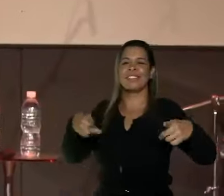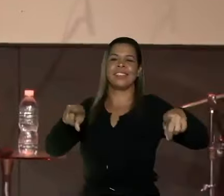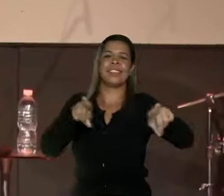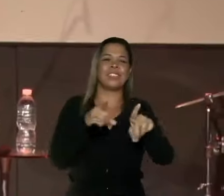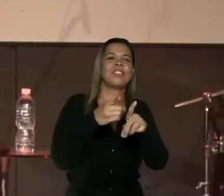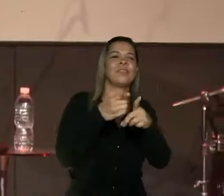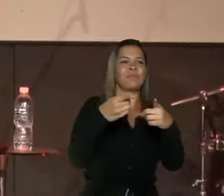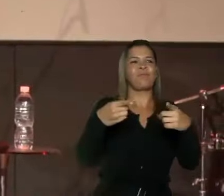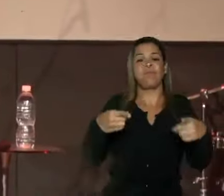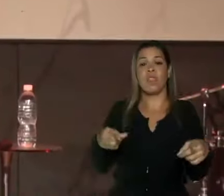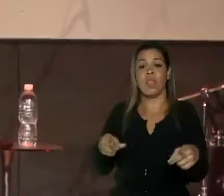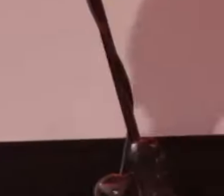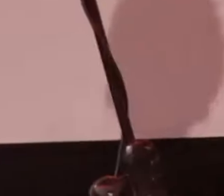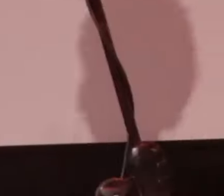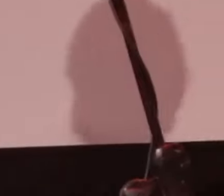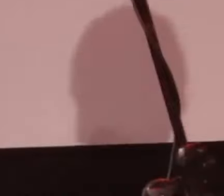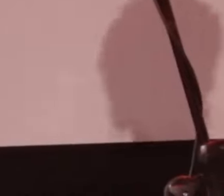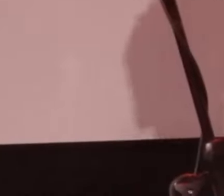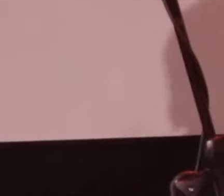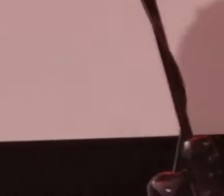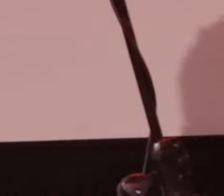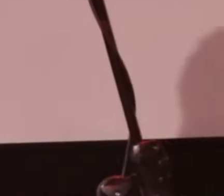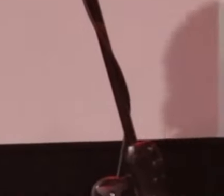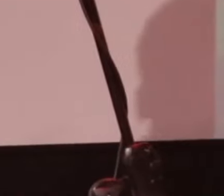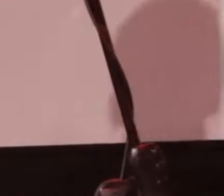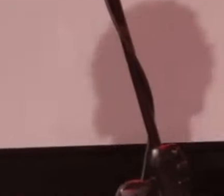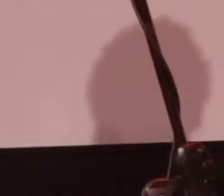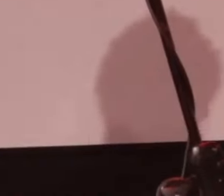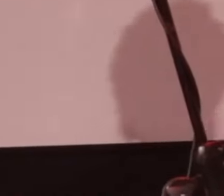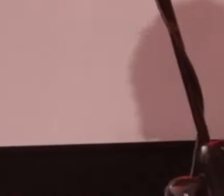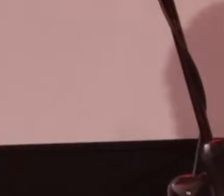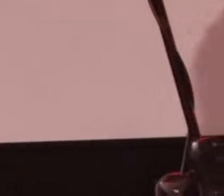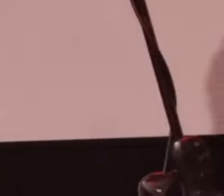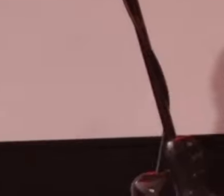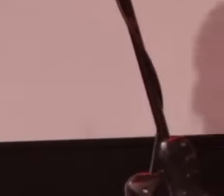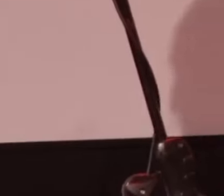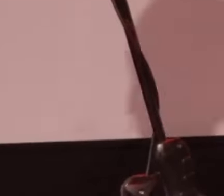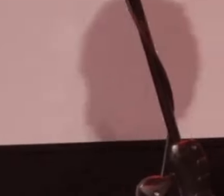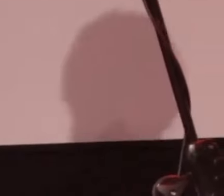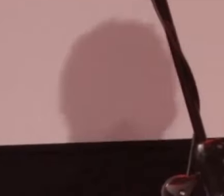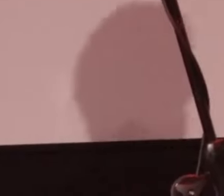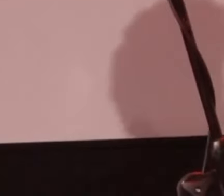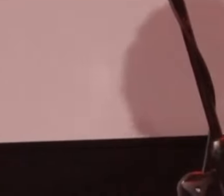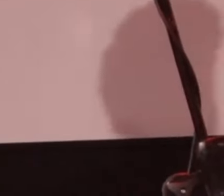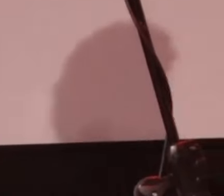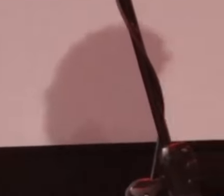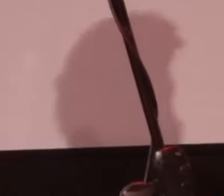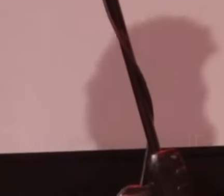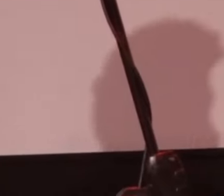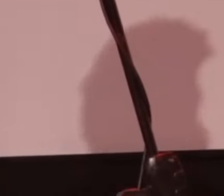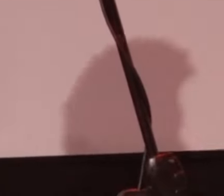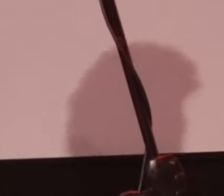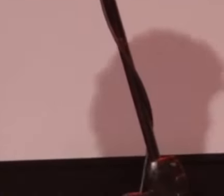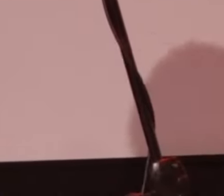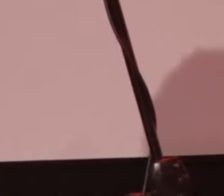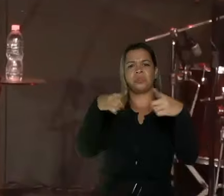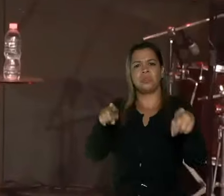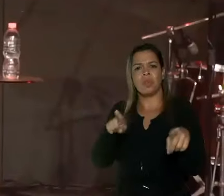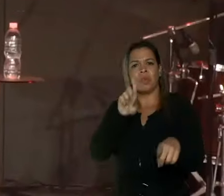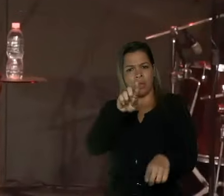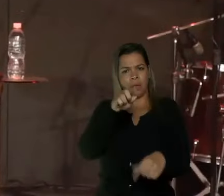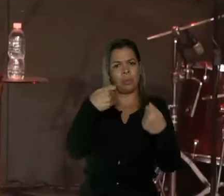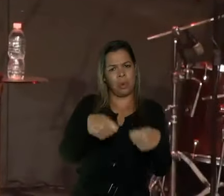que está na batida do coração, na batida do coração. Se